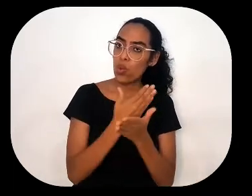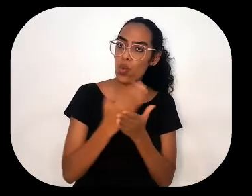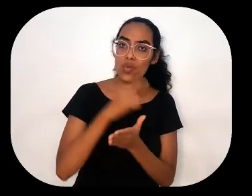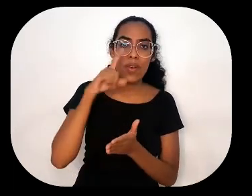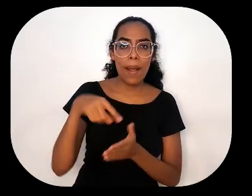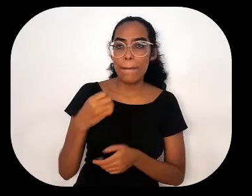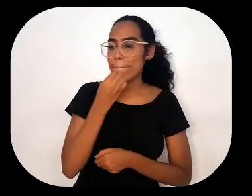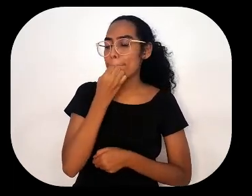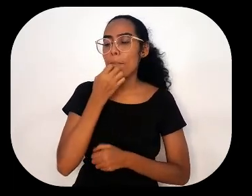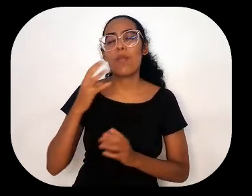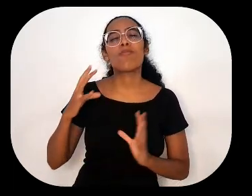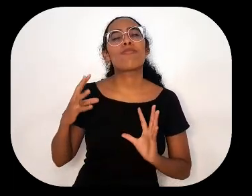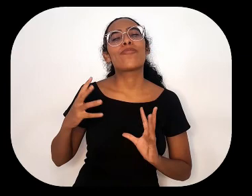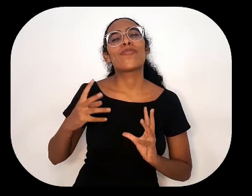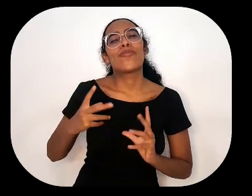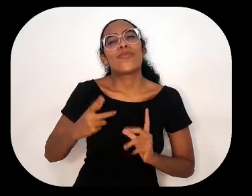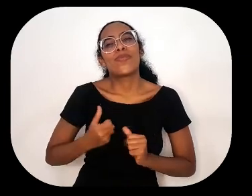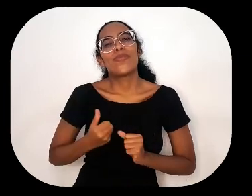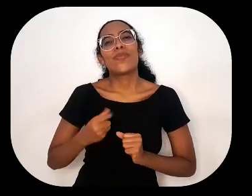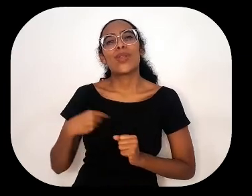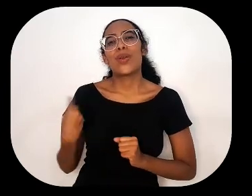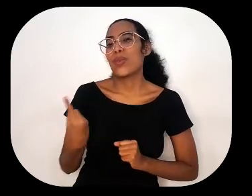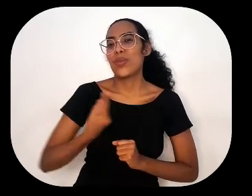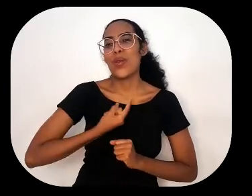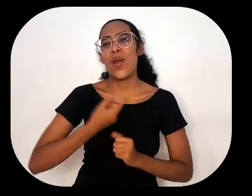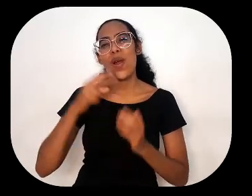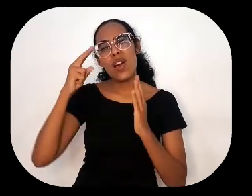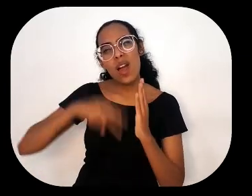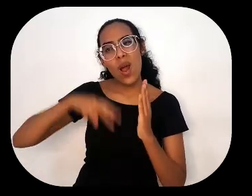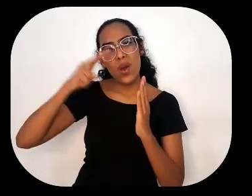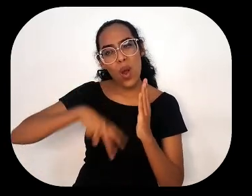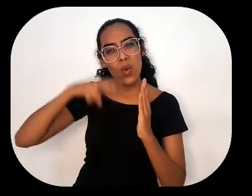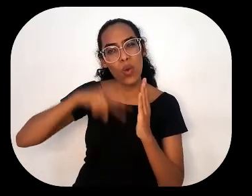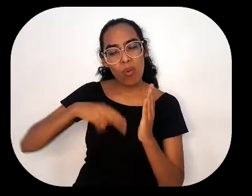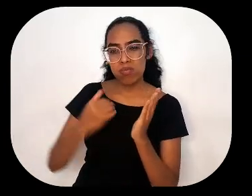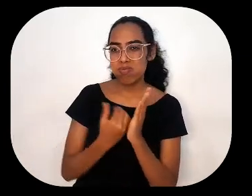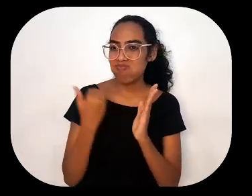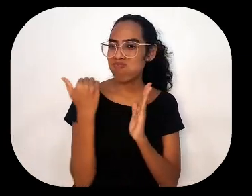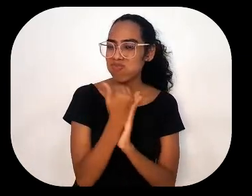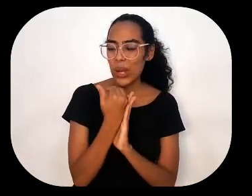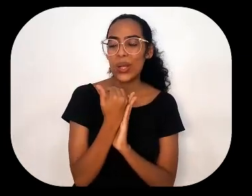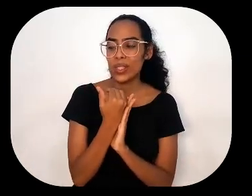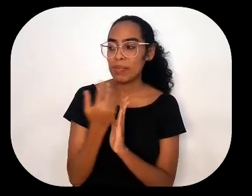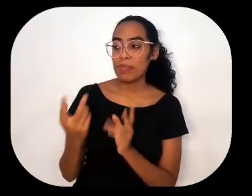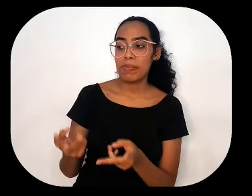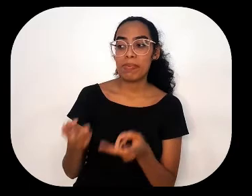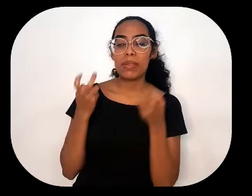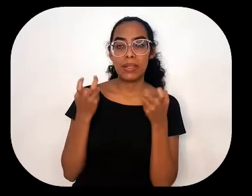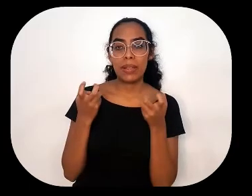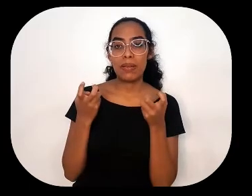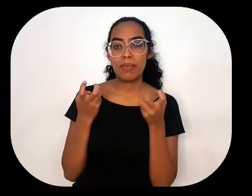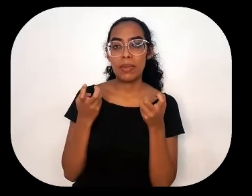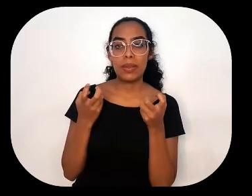Pode parecer pequeno para alguns mais eu nós que mergulhamos nos romances principalmente né Tiago